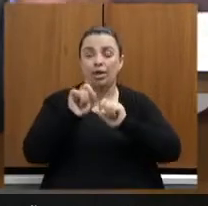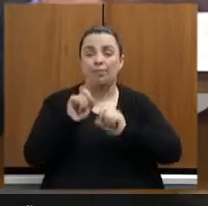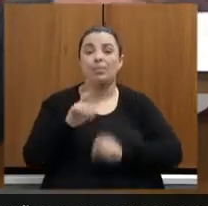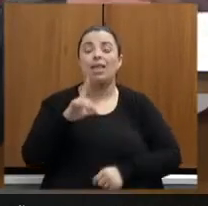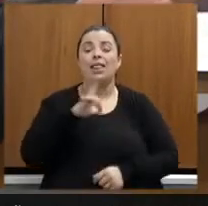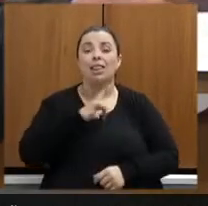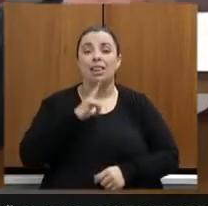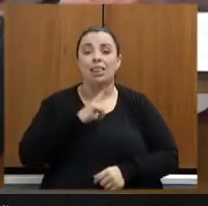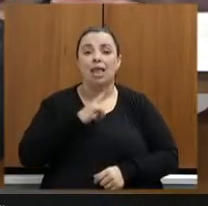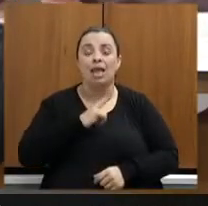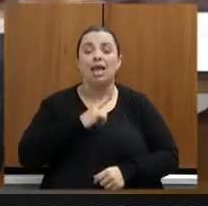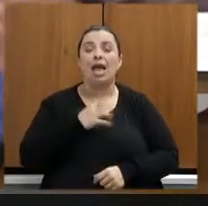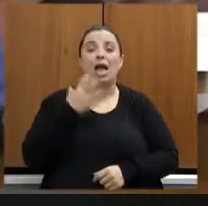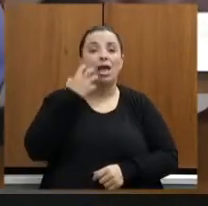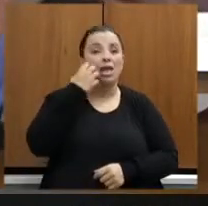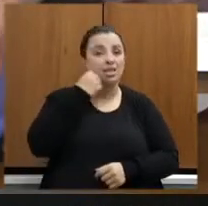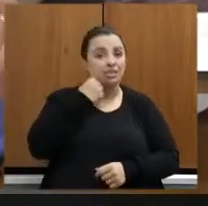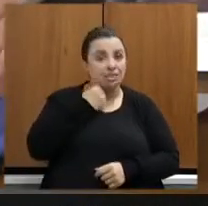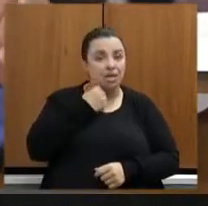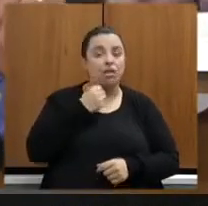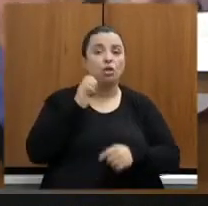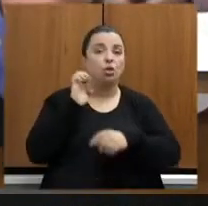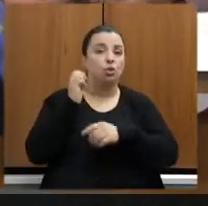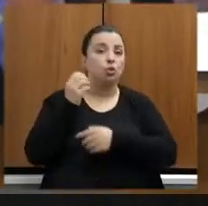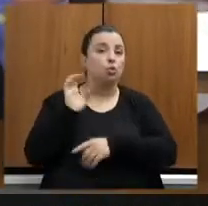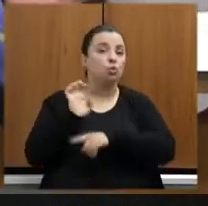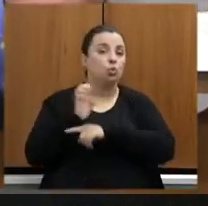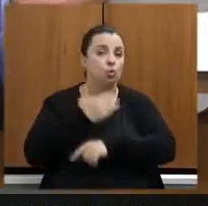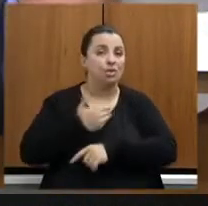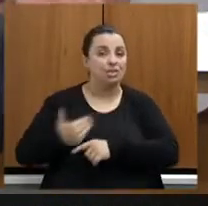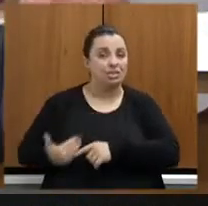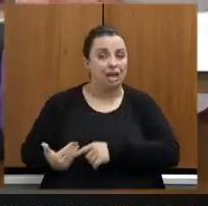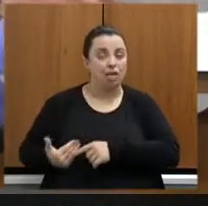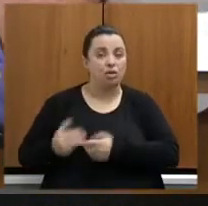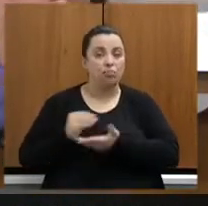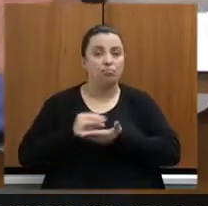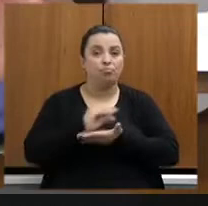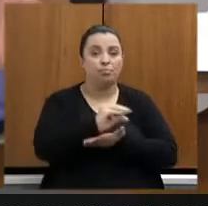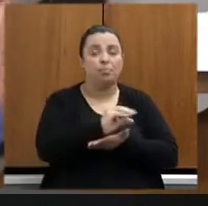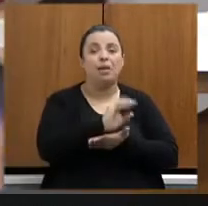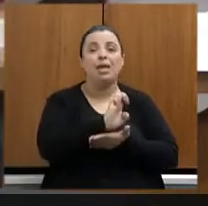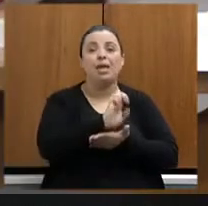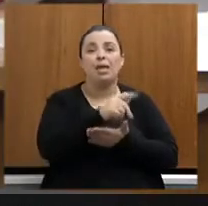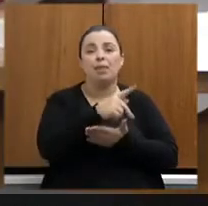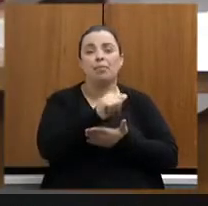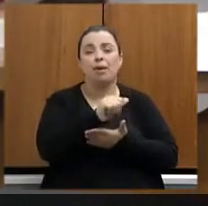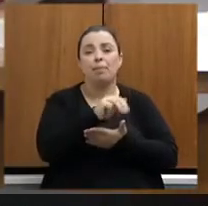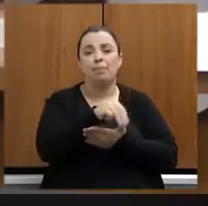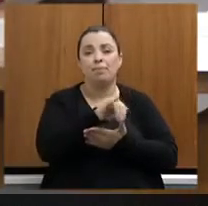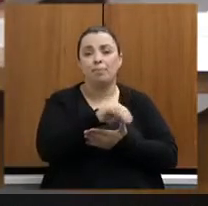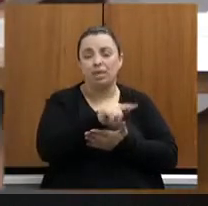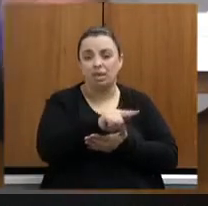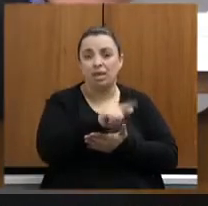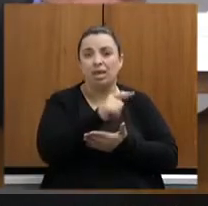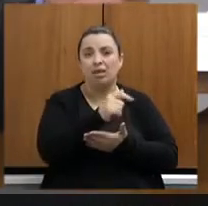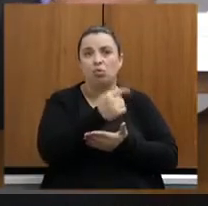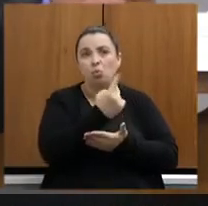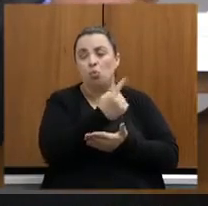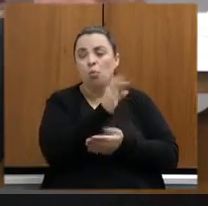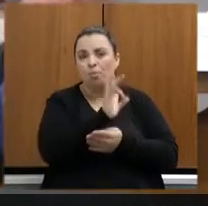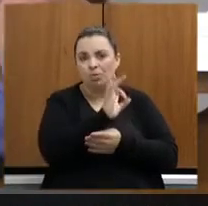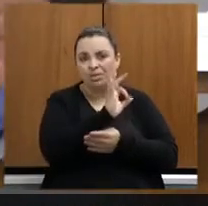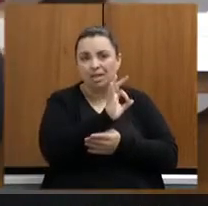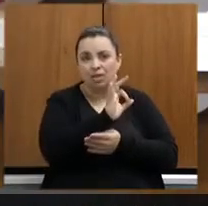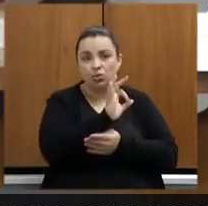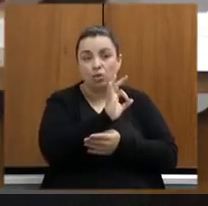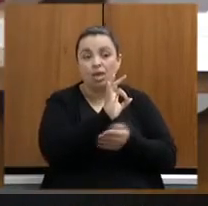receita do estado que é repassado para ver para mim desses um por cento tirar 10 porcento um desses um